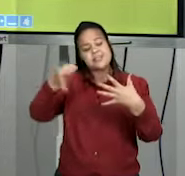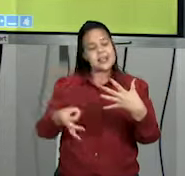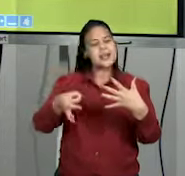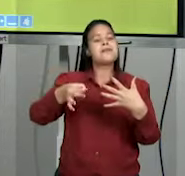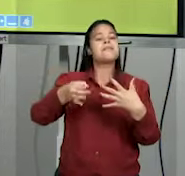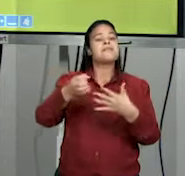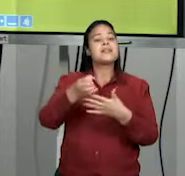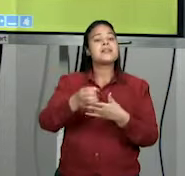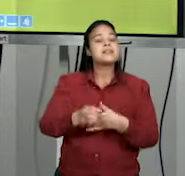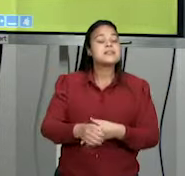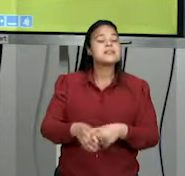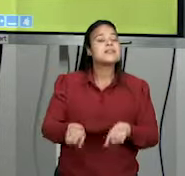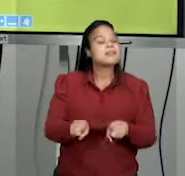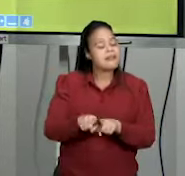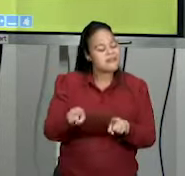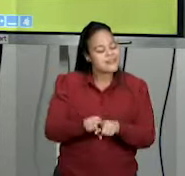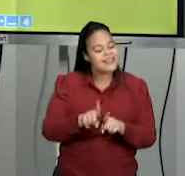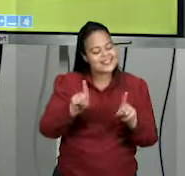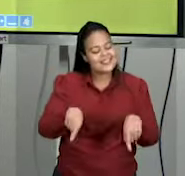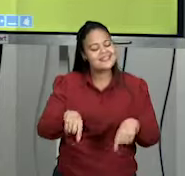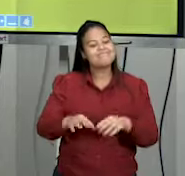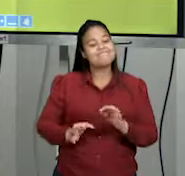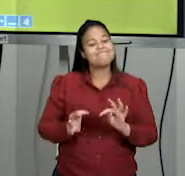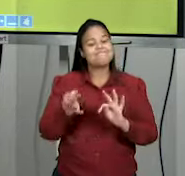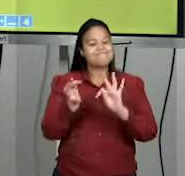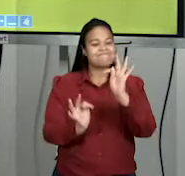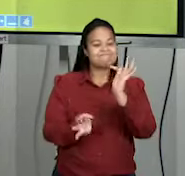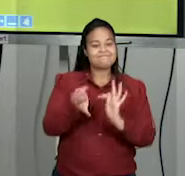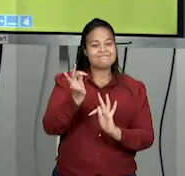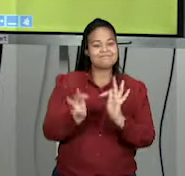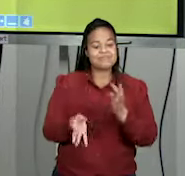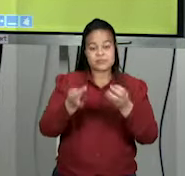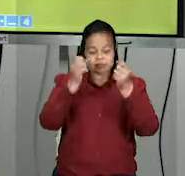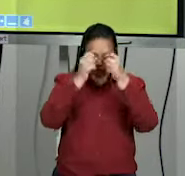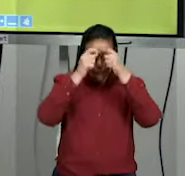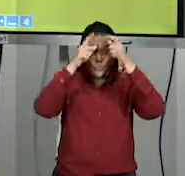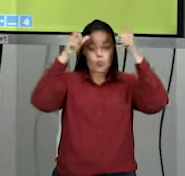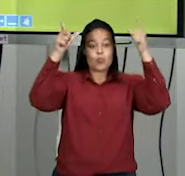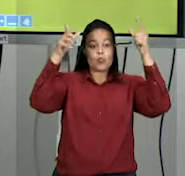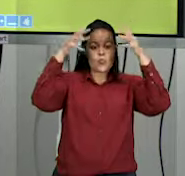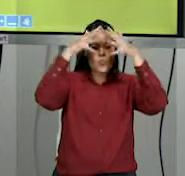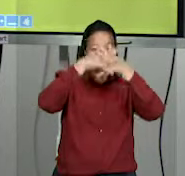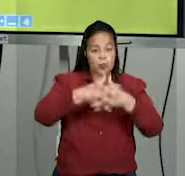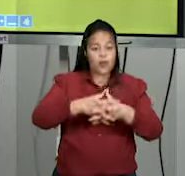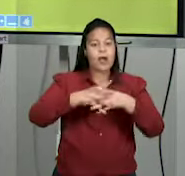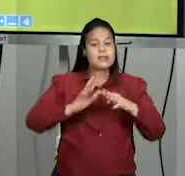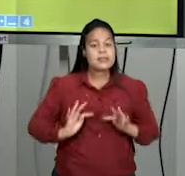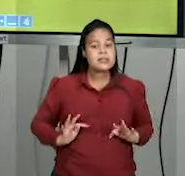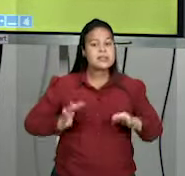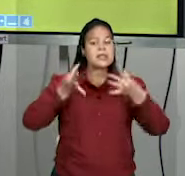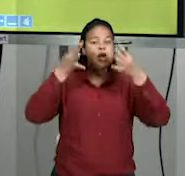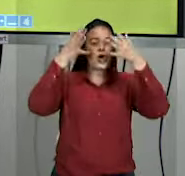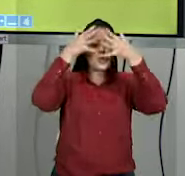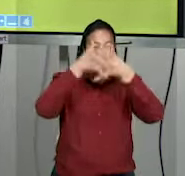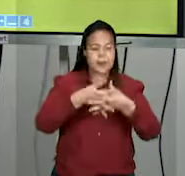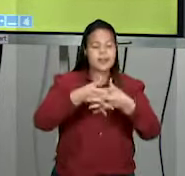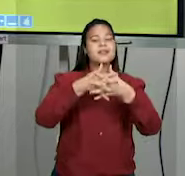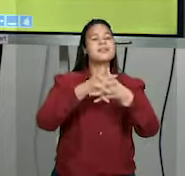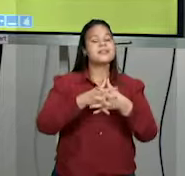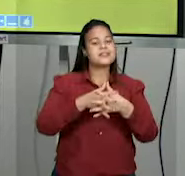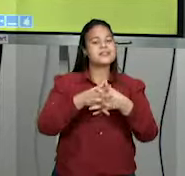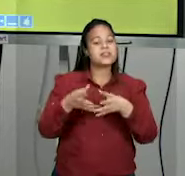também é tecnologia, todo aquele conhecimento complexo, as técnicas complexas, né, as coisas